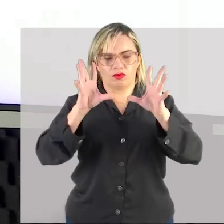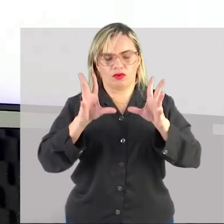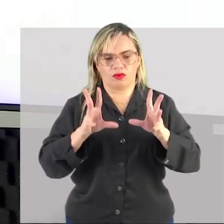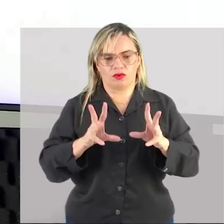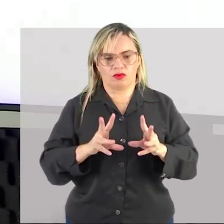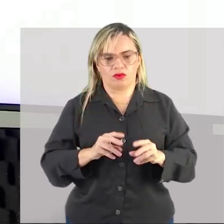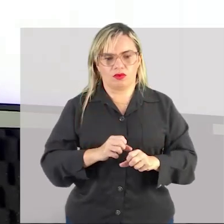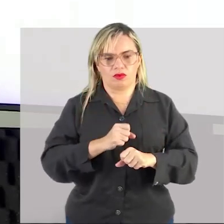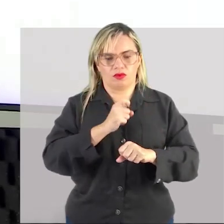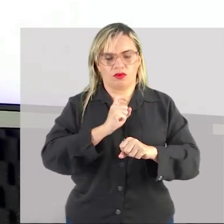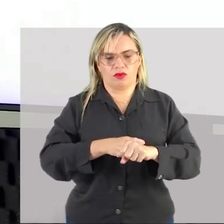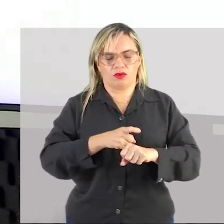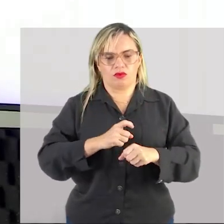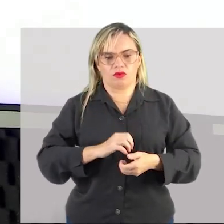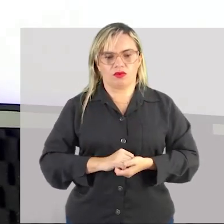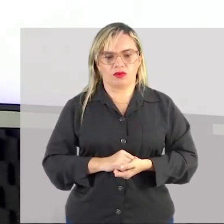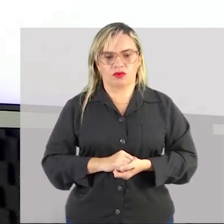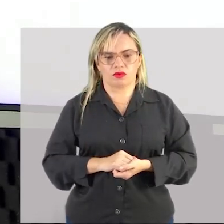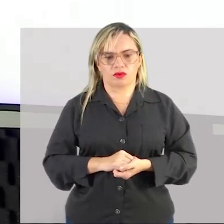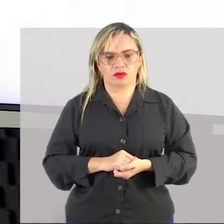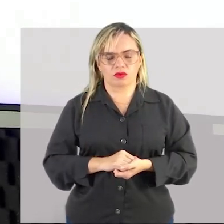Solidificação.